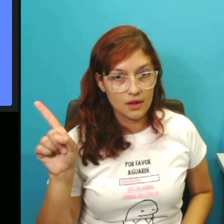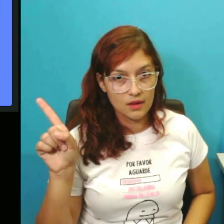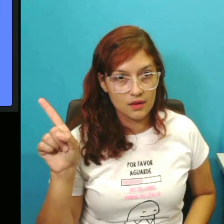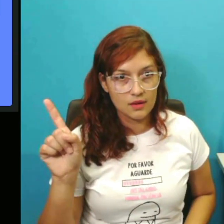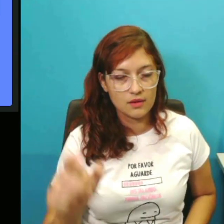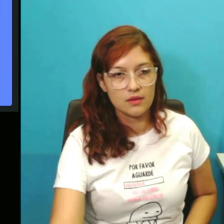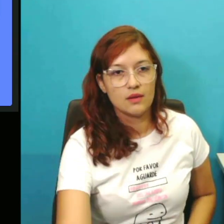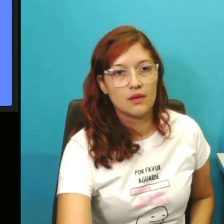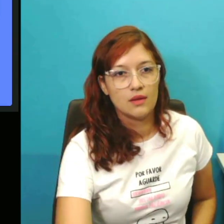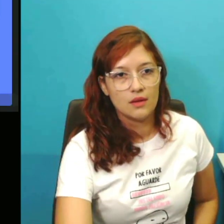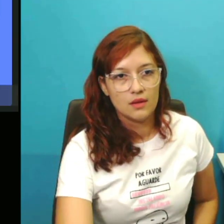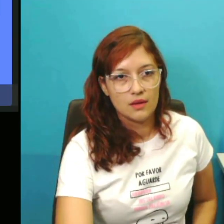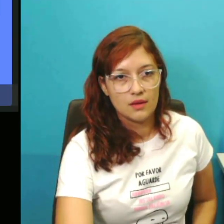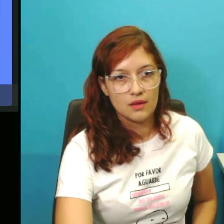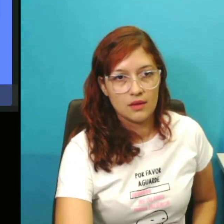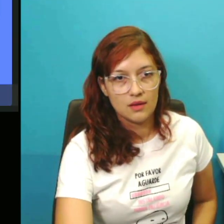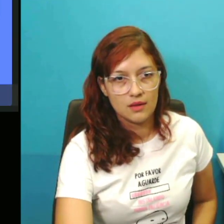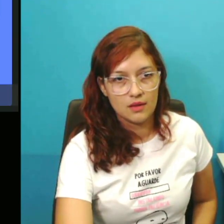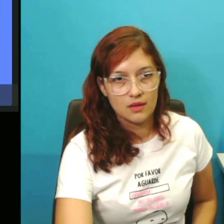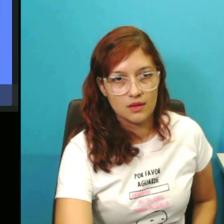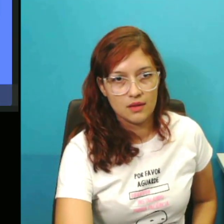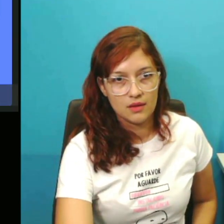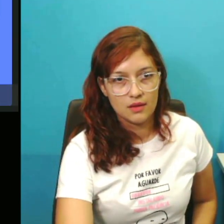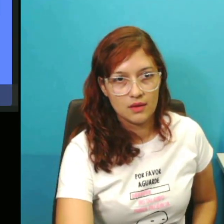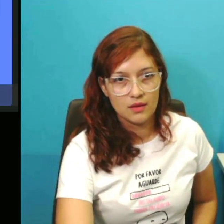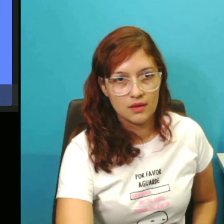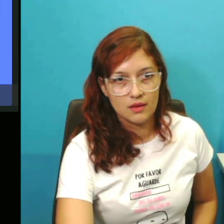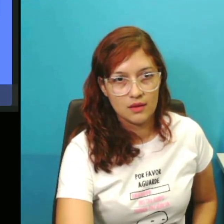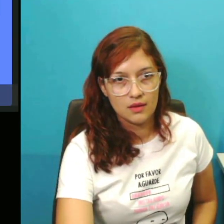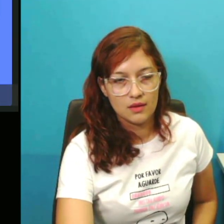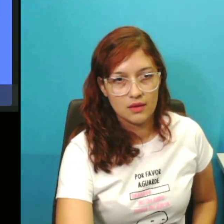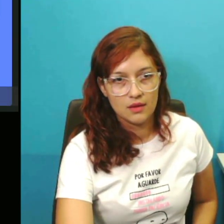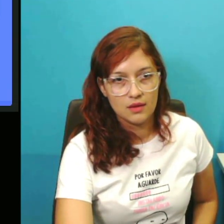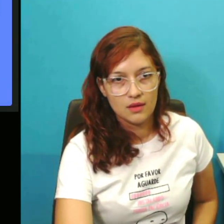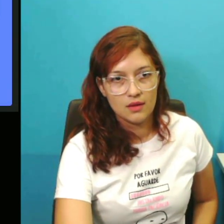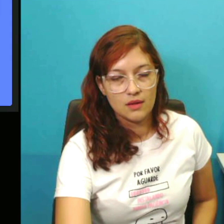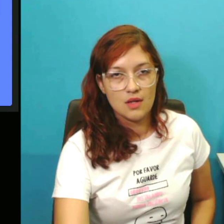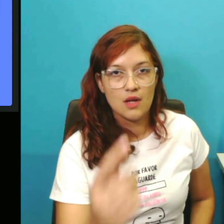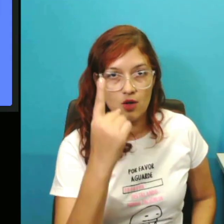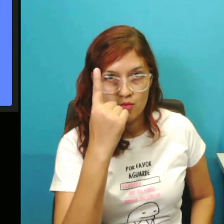Nesse caso aqui, entre uma lâmina e outra,